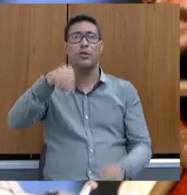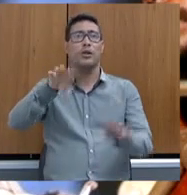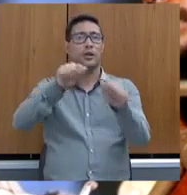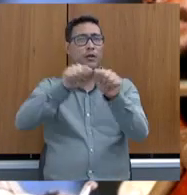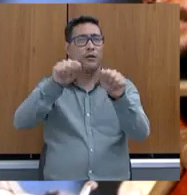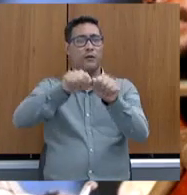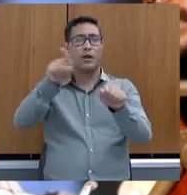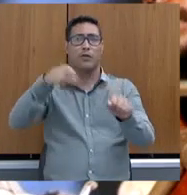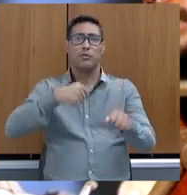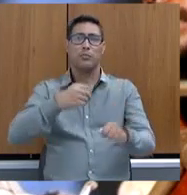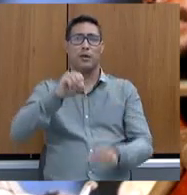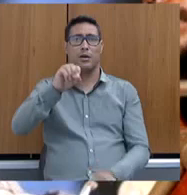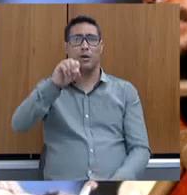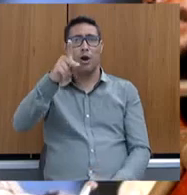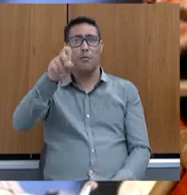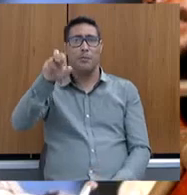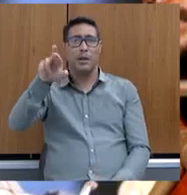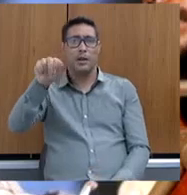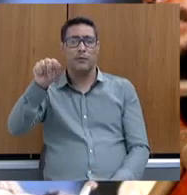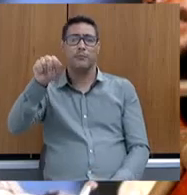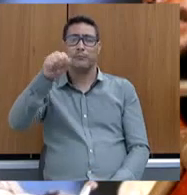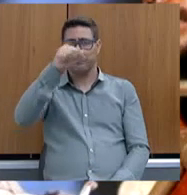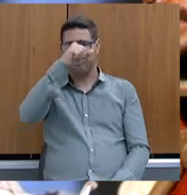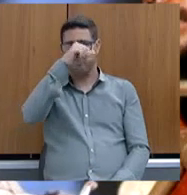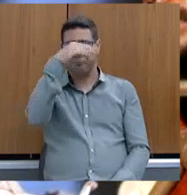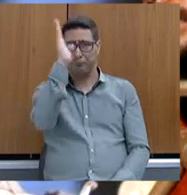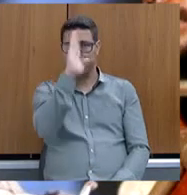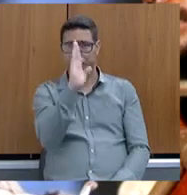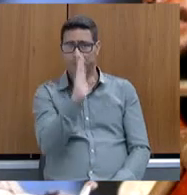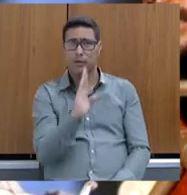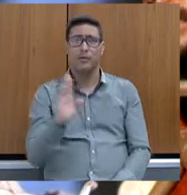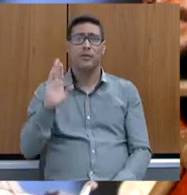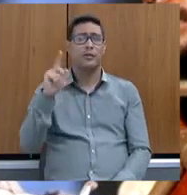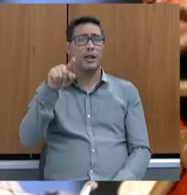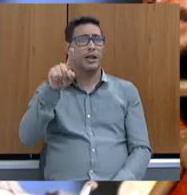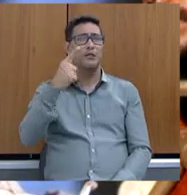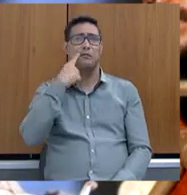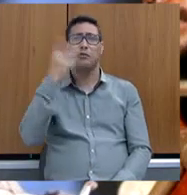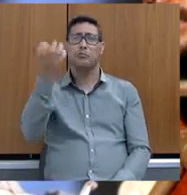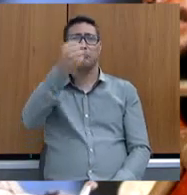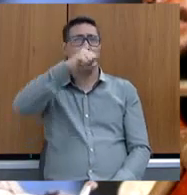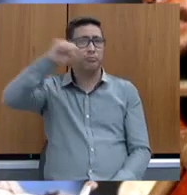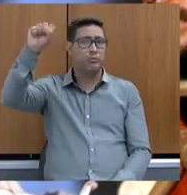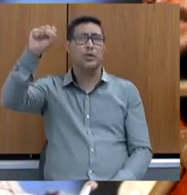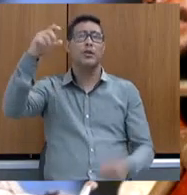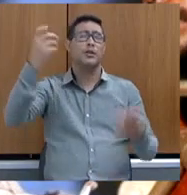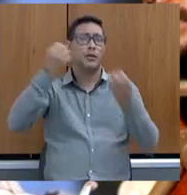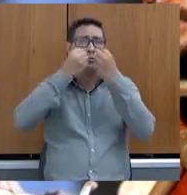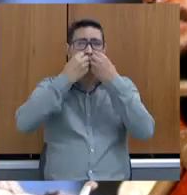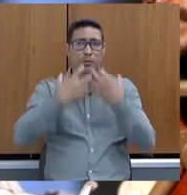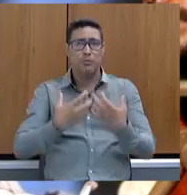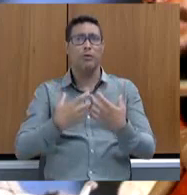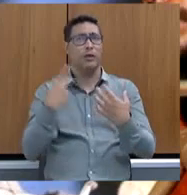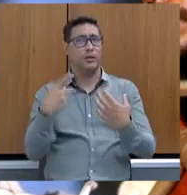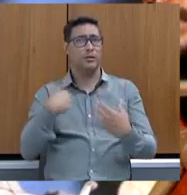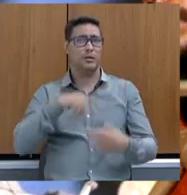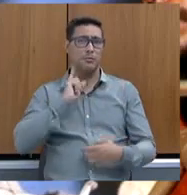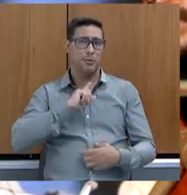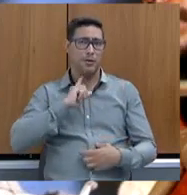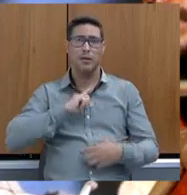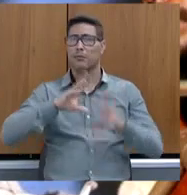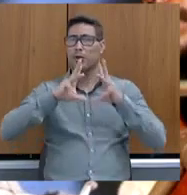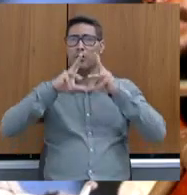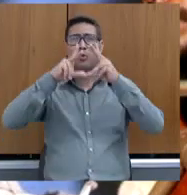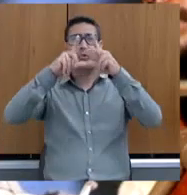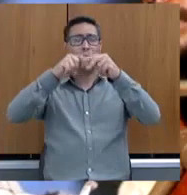ópera brasileira e a opera Aleijadinho Foi um sucesso de crítica não somente Minas Gerais mas em